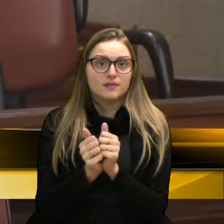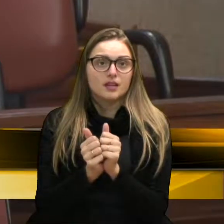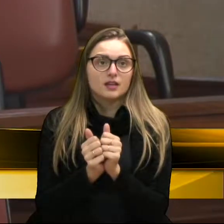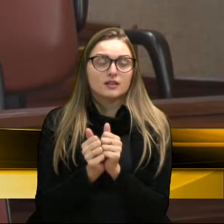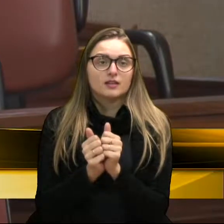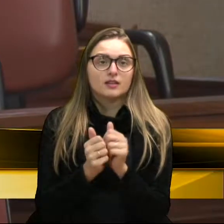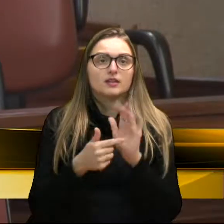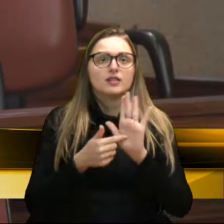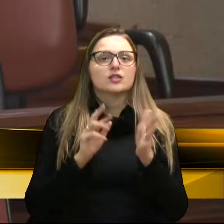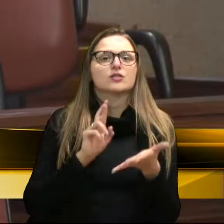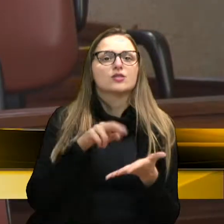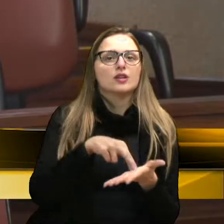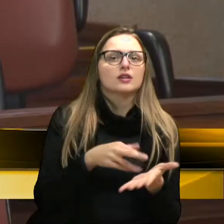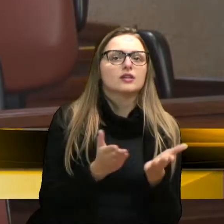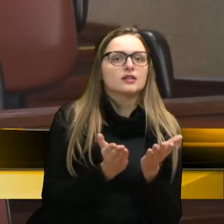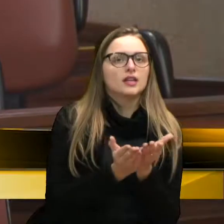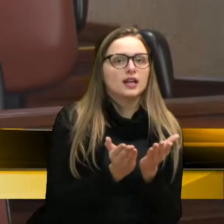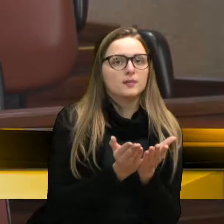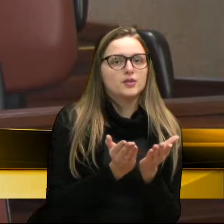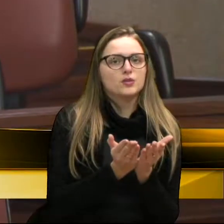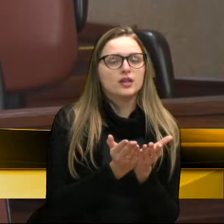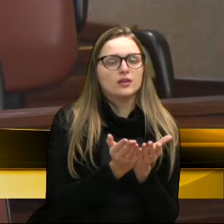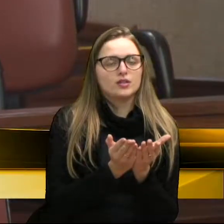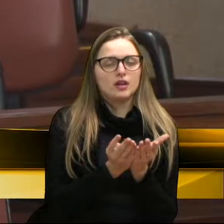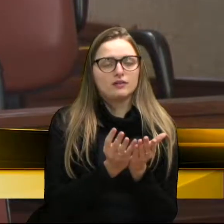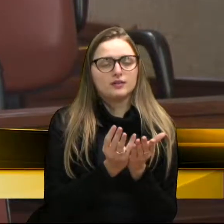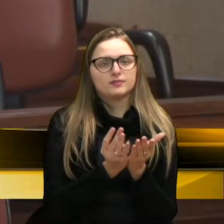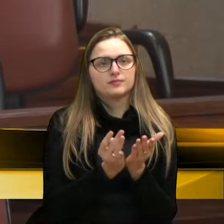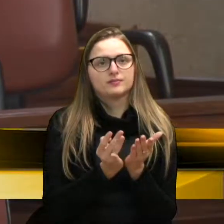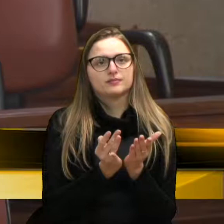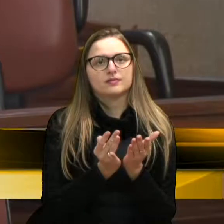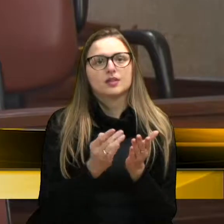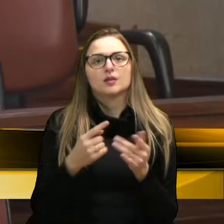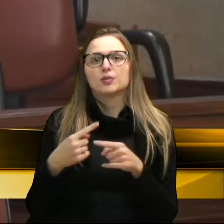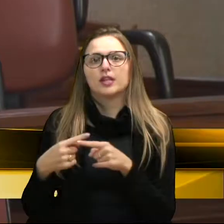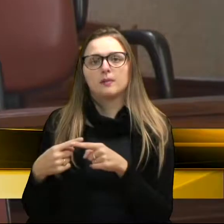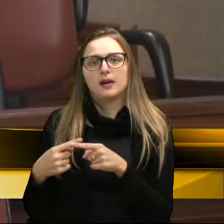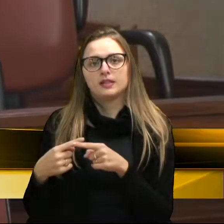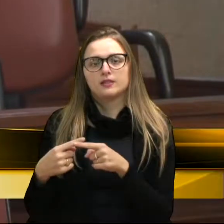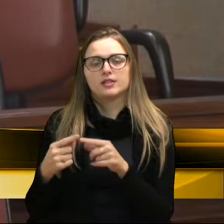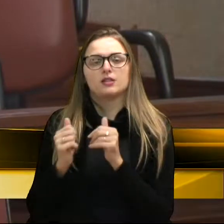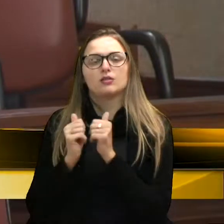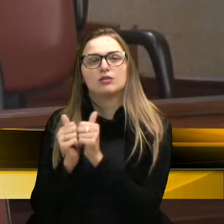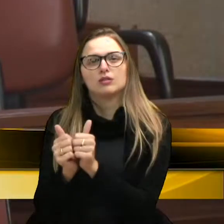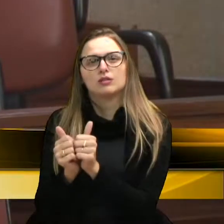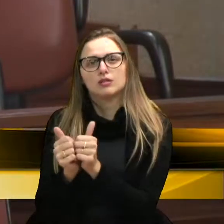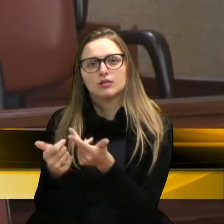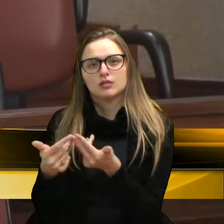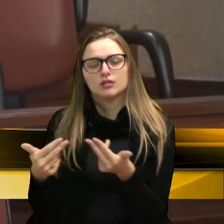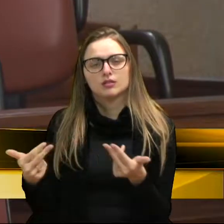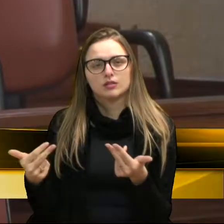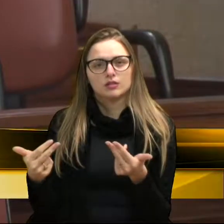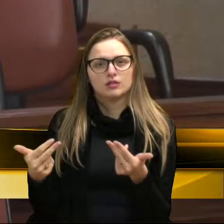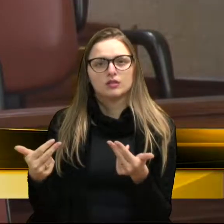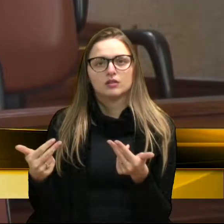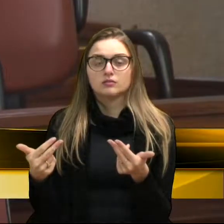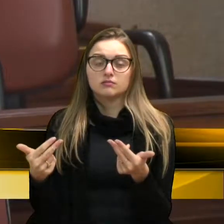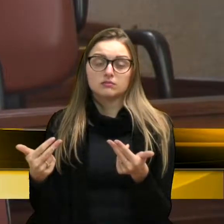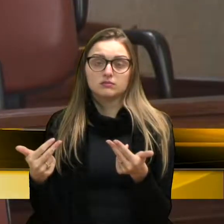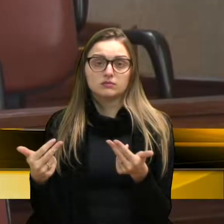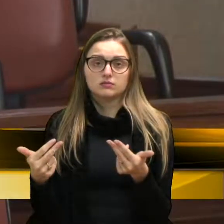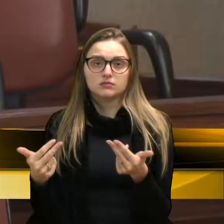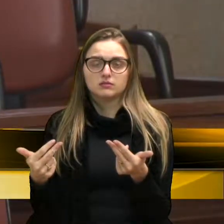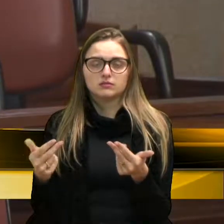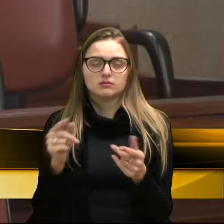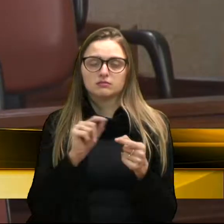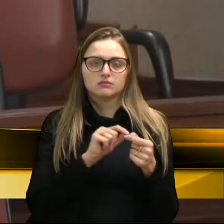necessidade de realizar estudo do impacto financeiro que isso acarretará no orçamento do município, o que não foi feito,